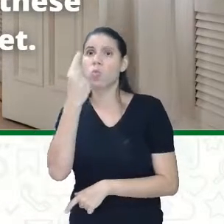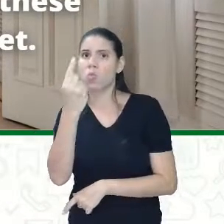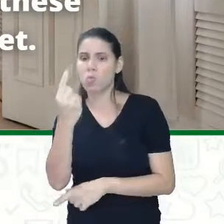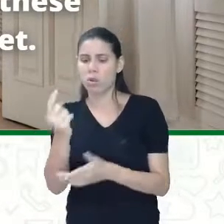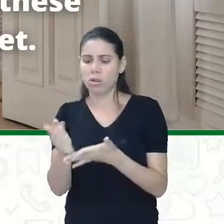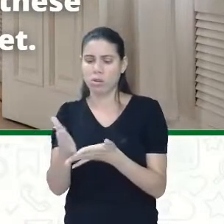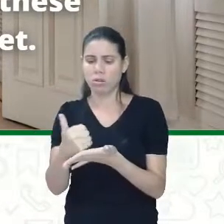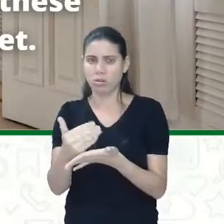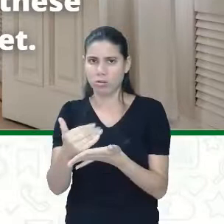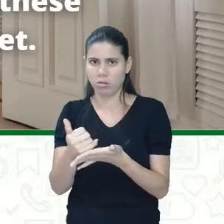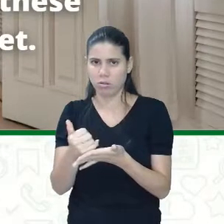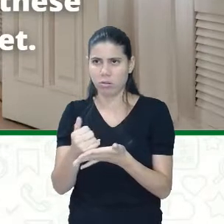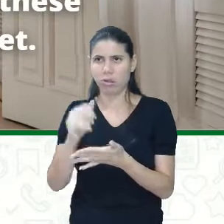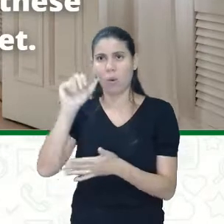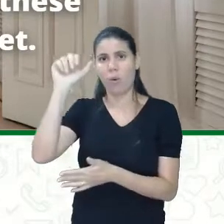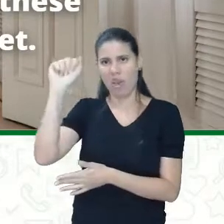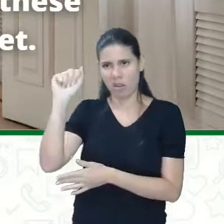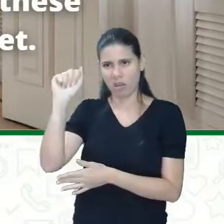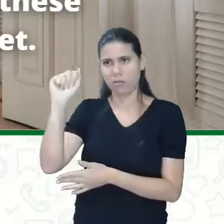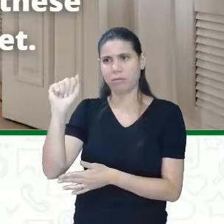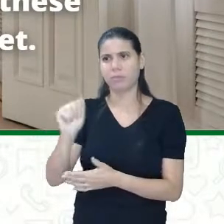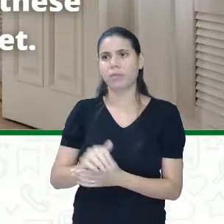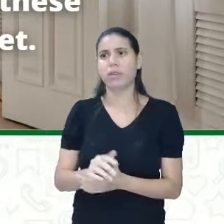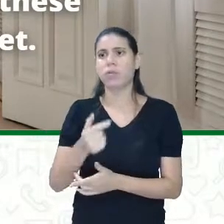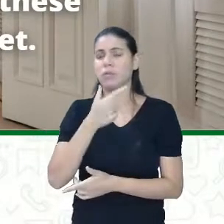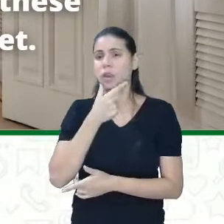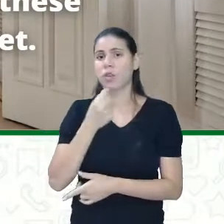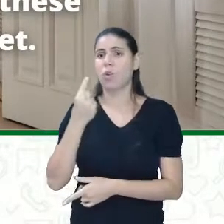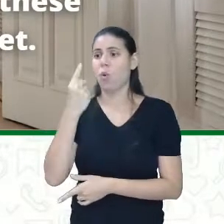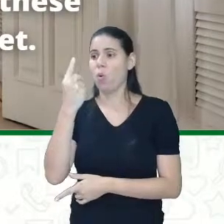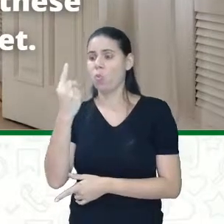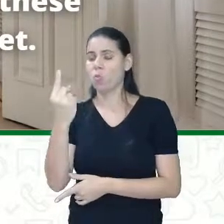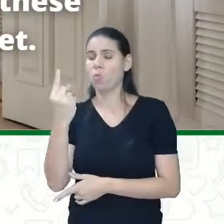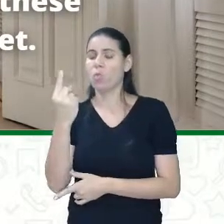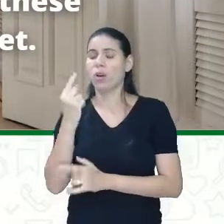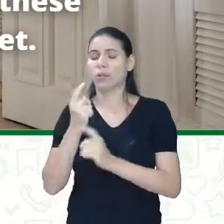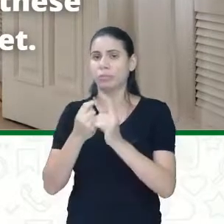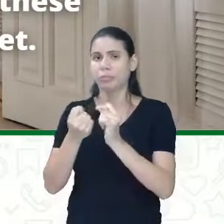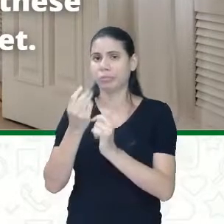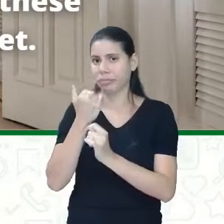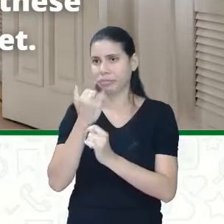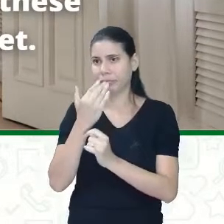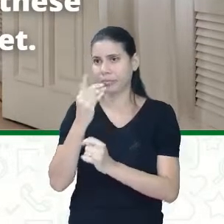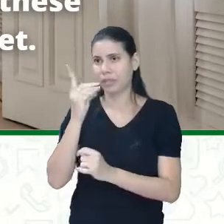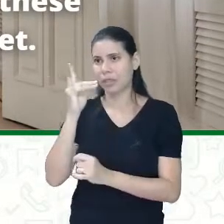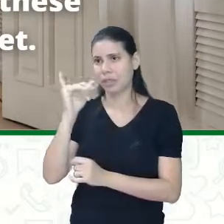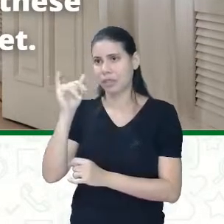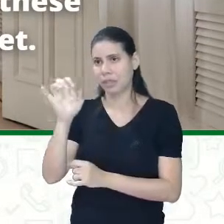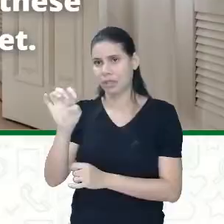uma. E aqui ele fala, ó, estou em uma dieta. I am on a diet.